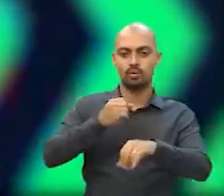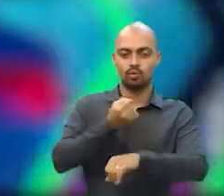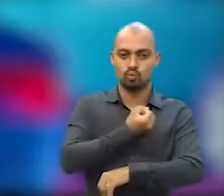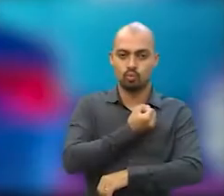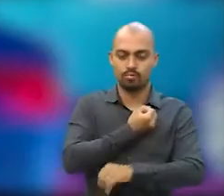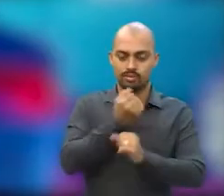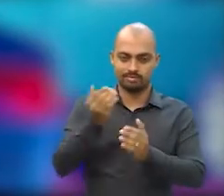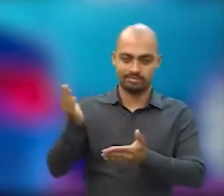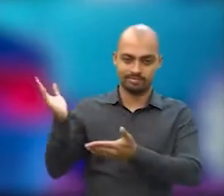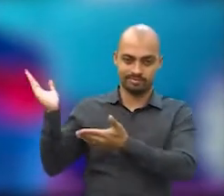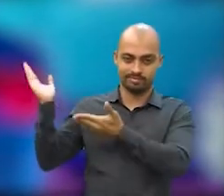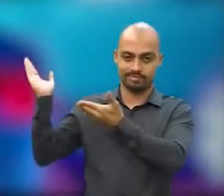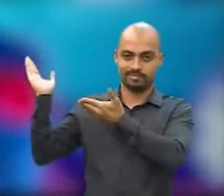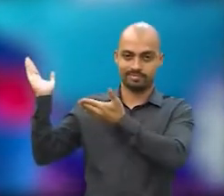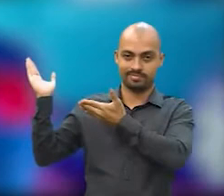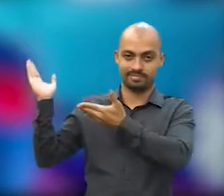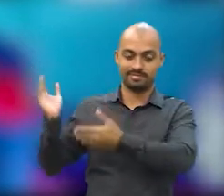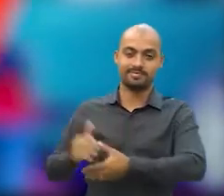número